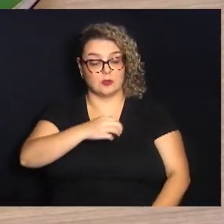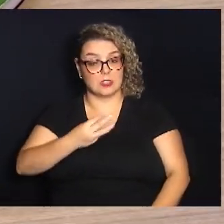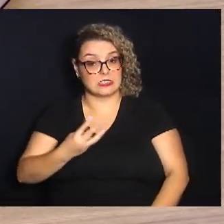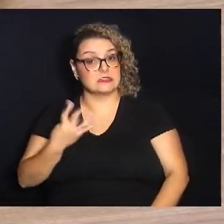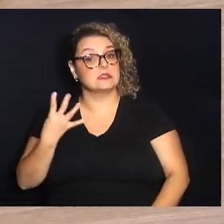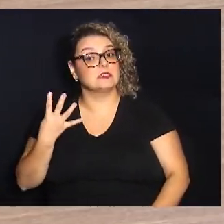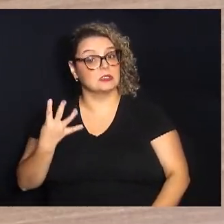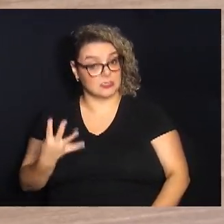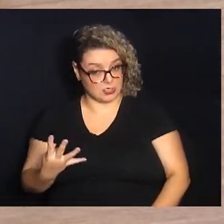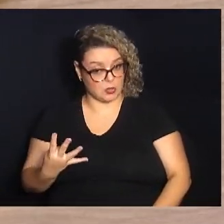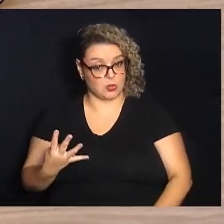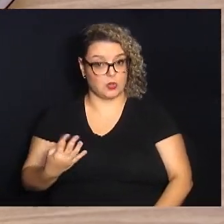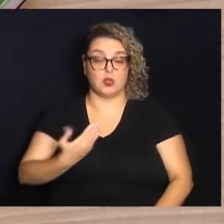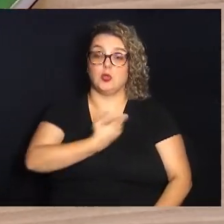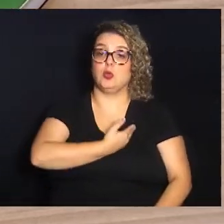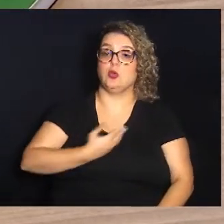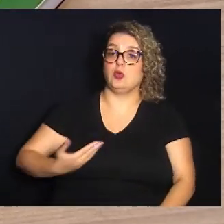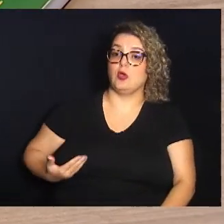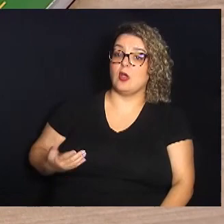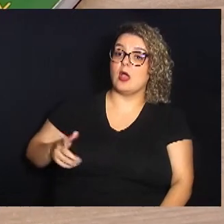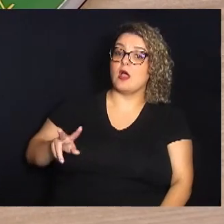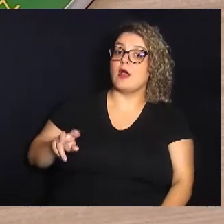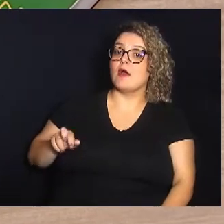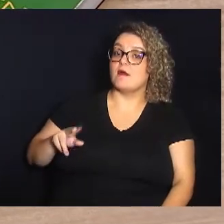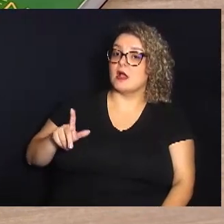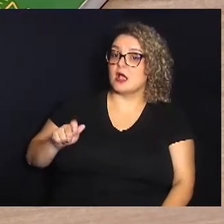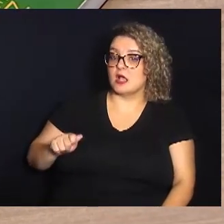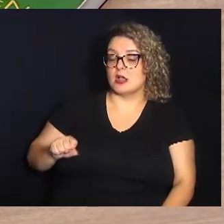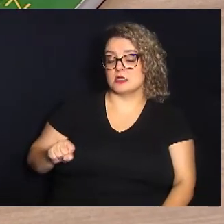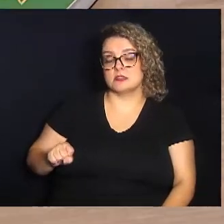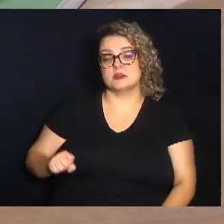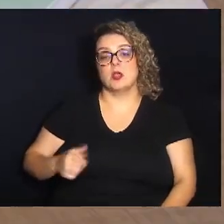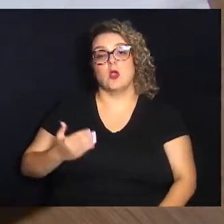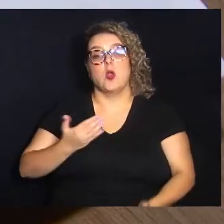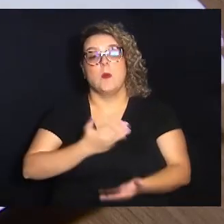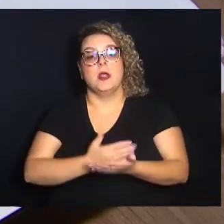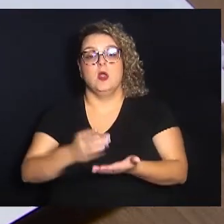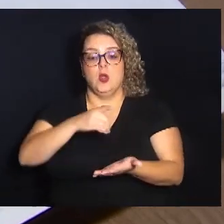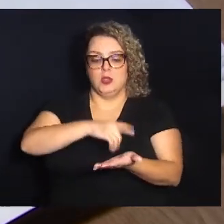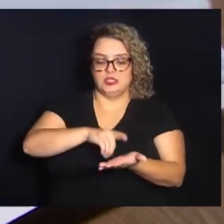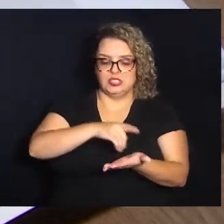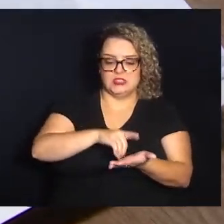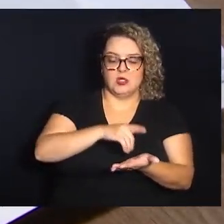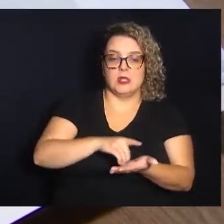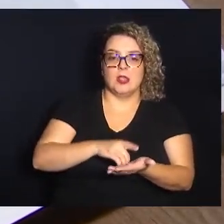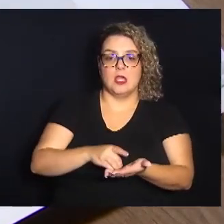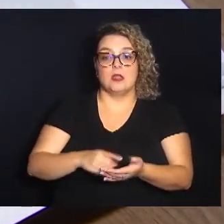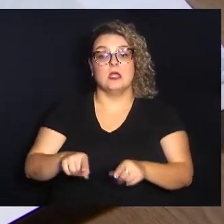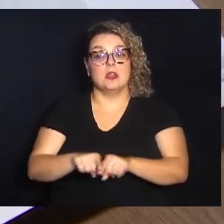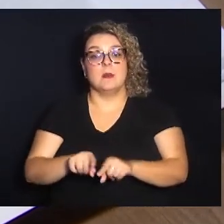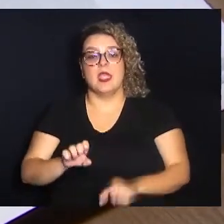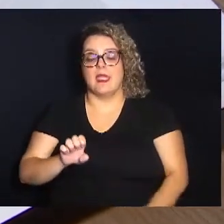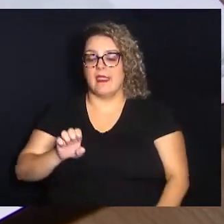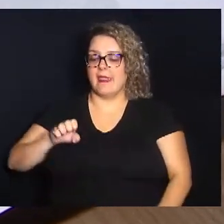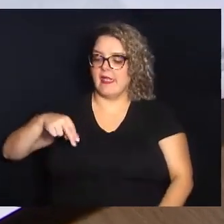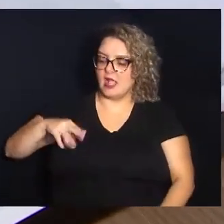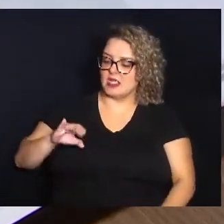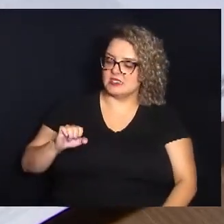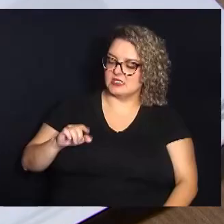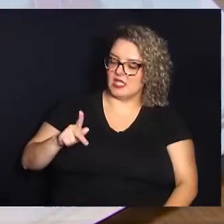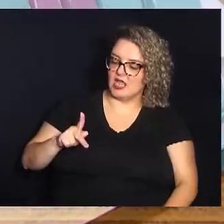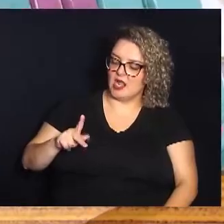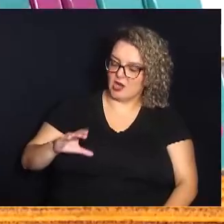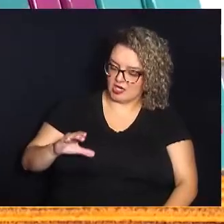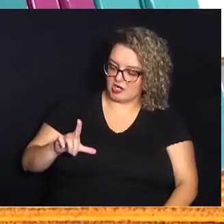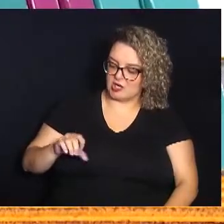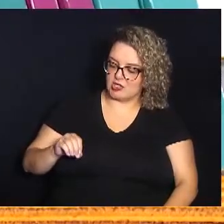em 1934 que o governo de Vargas começa a elaborar um dicionário nacional e uma enciclopédia,